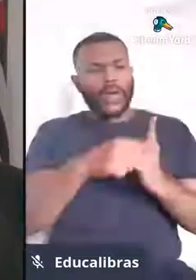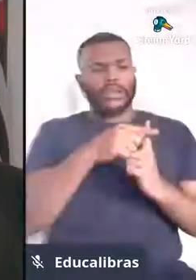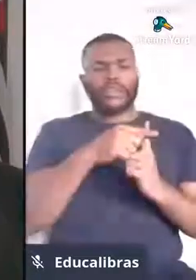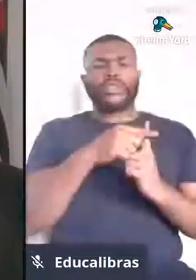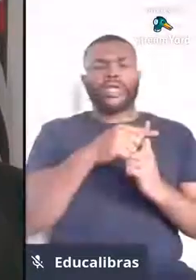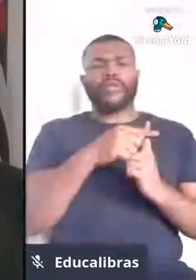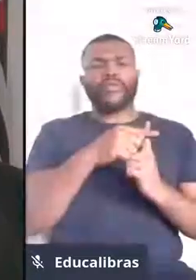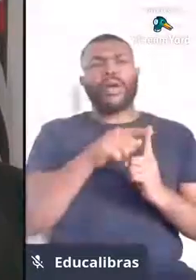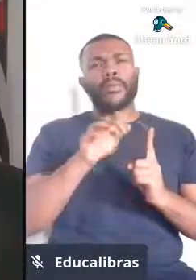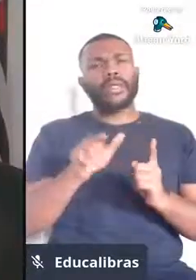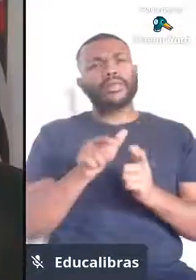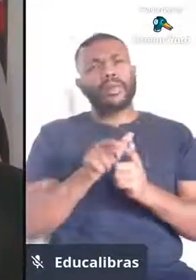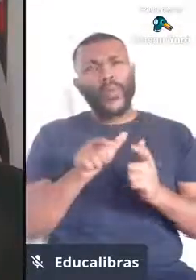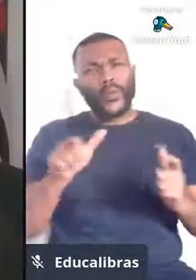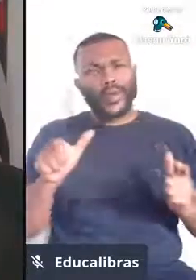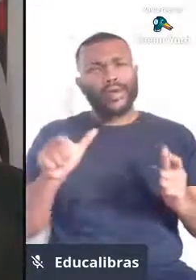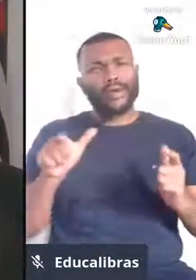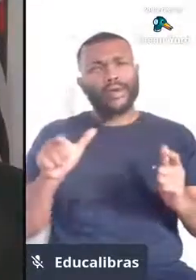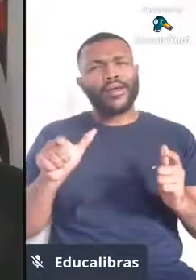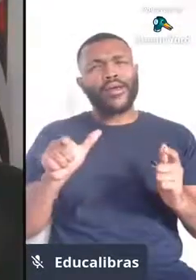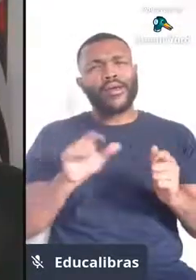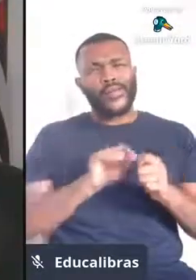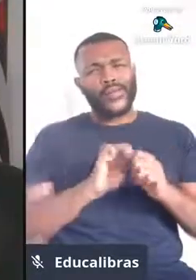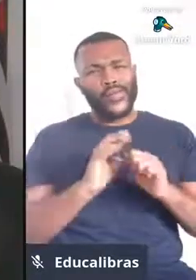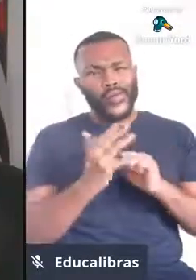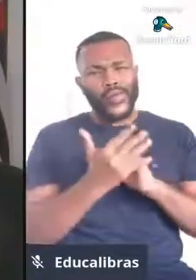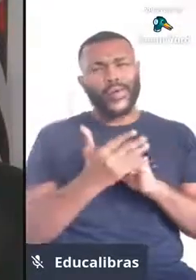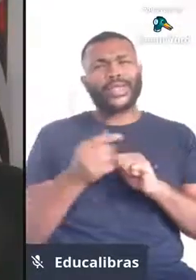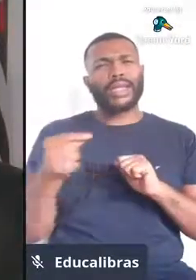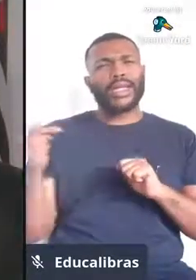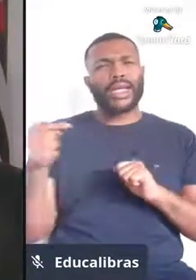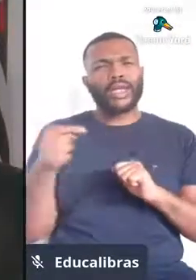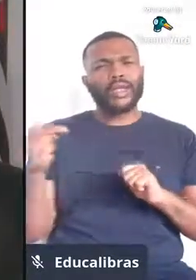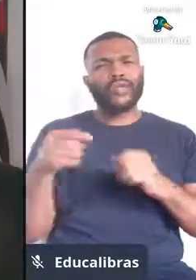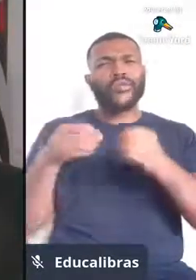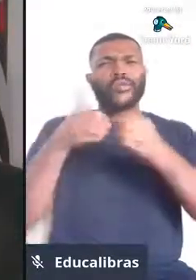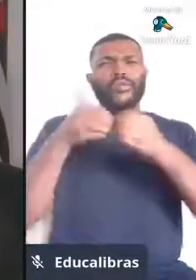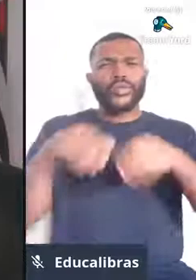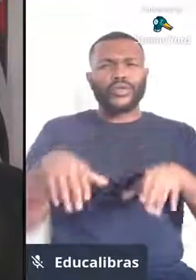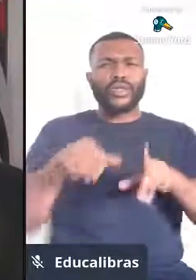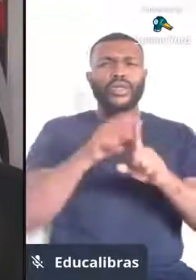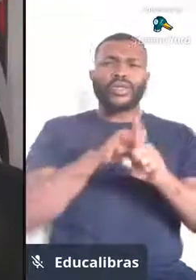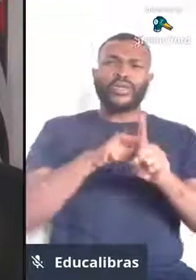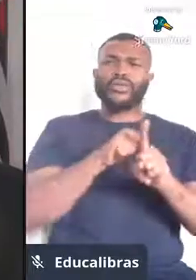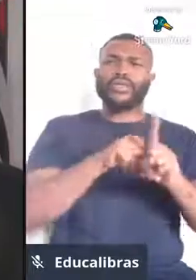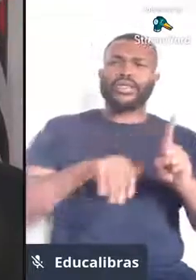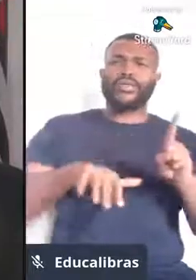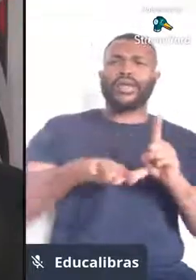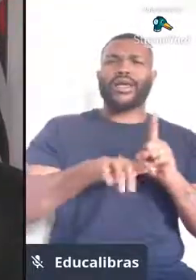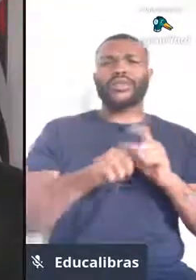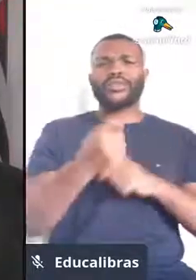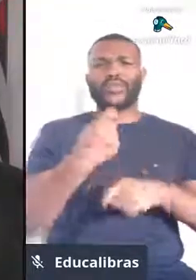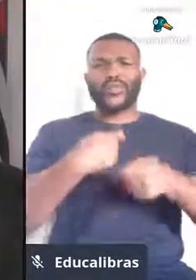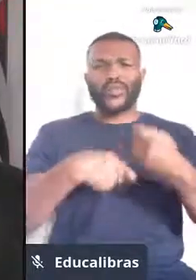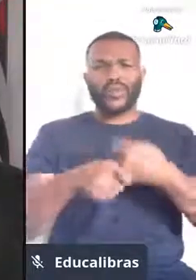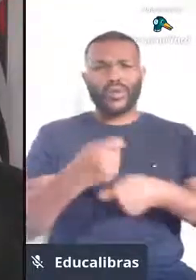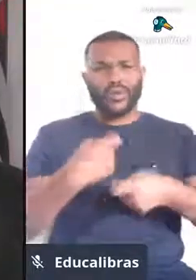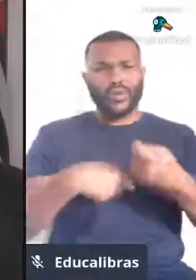geral, o impacto negativo dele na sociedade, na economia,